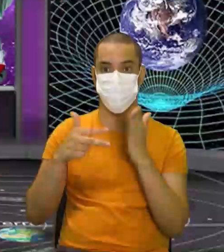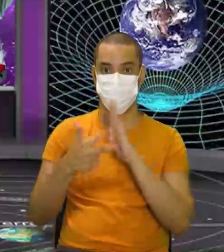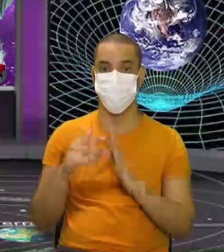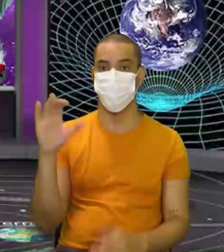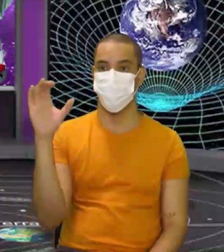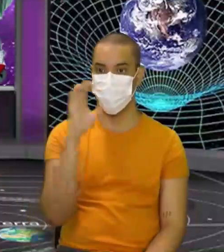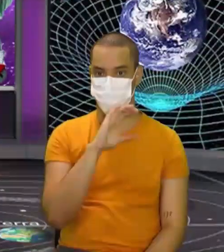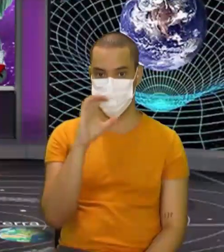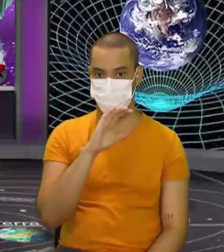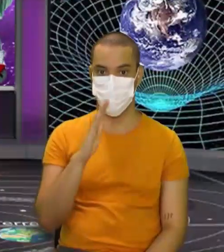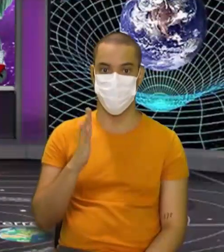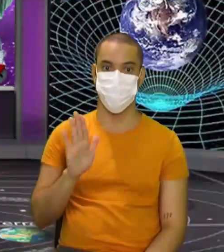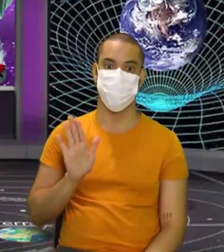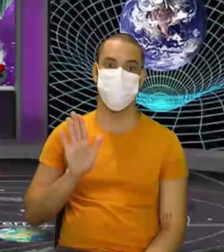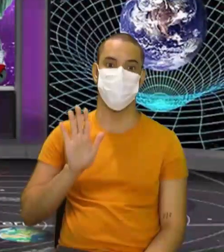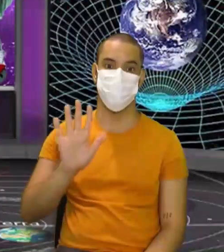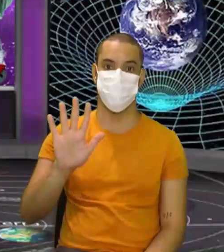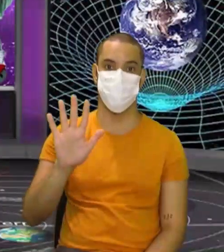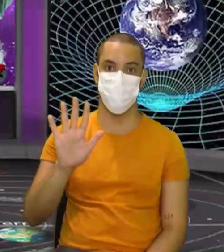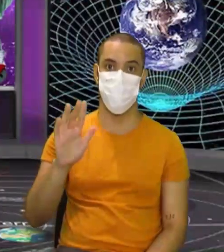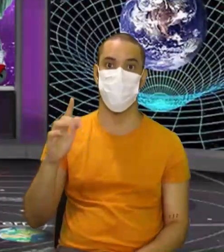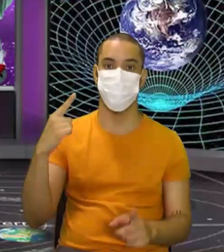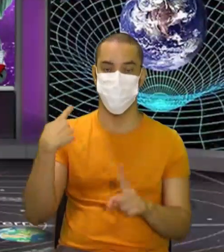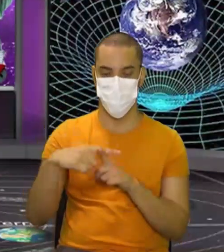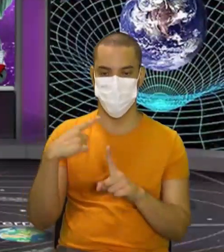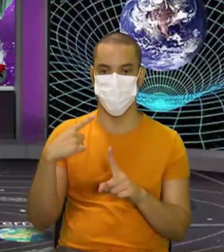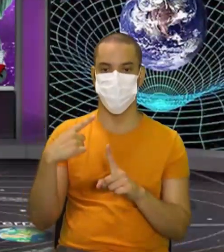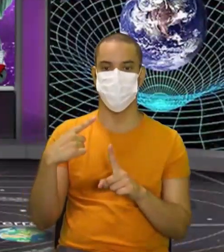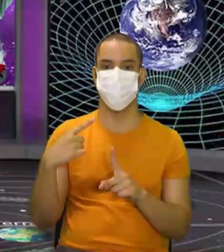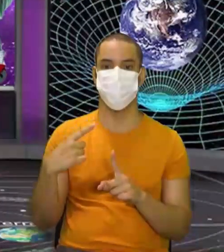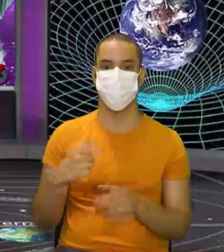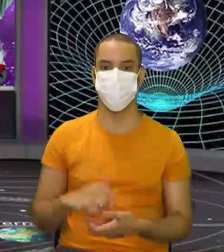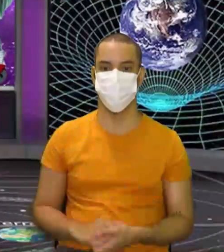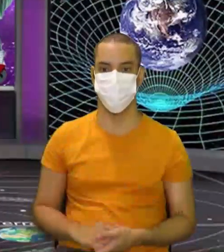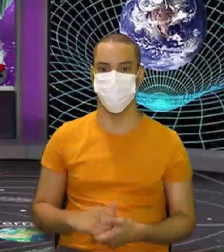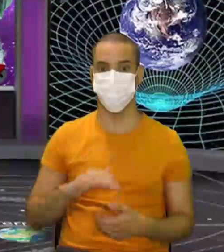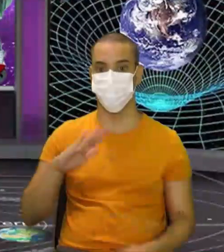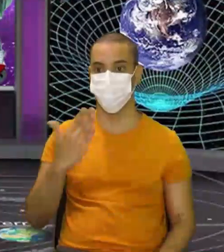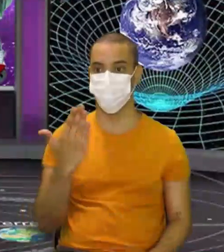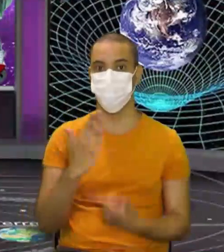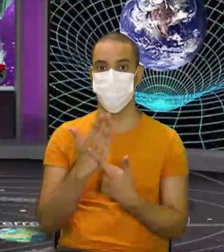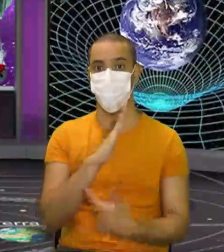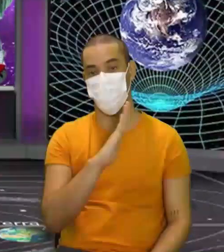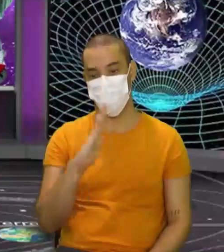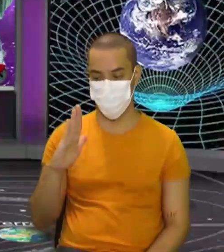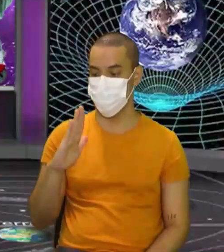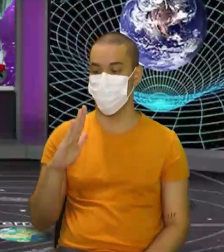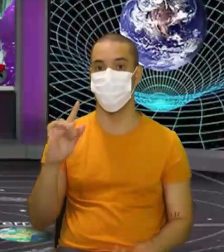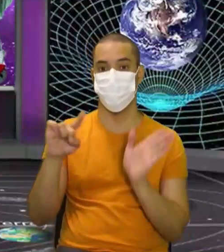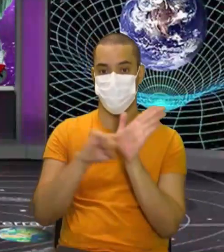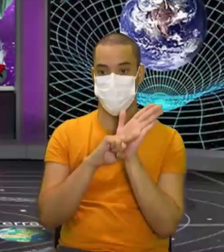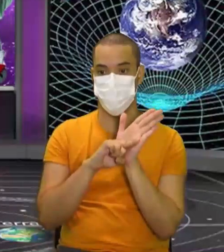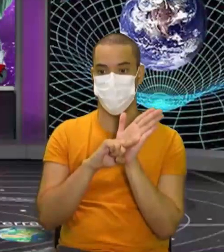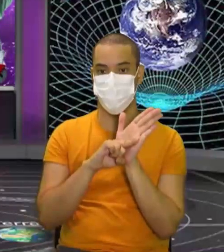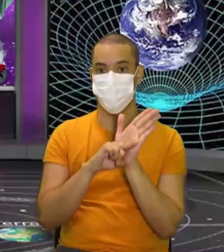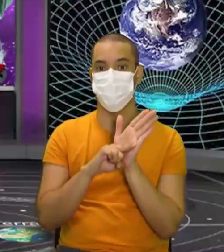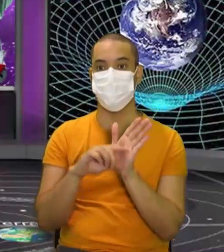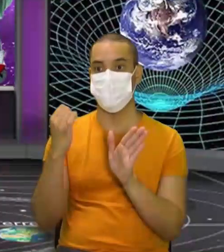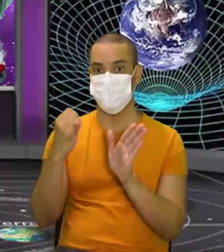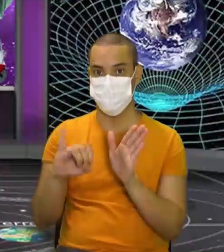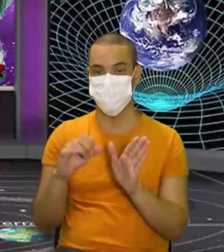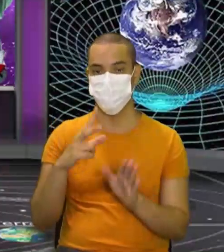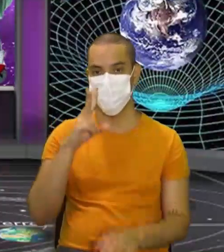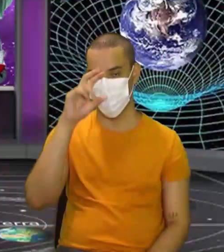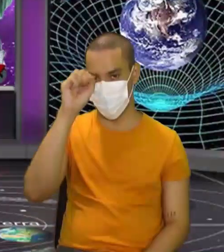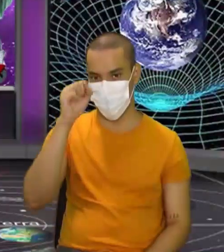velocidade, palmada, carga positiva, contrário da palmada, carga negativa. Força